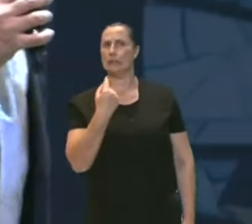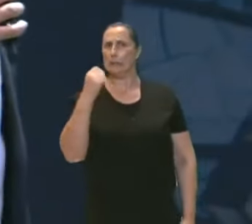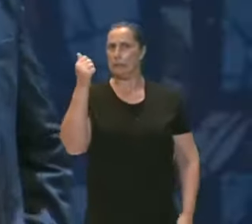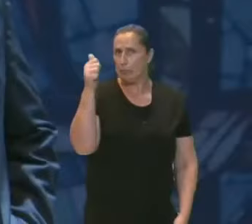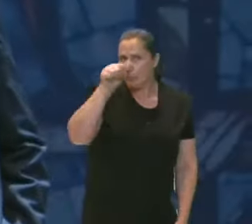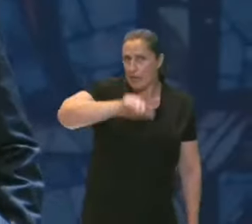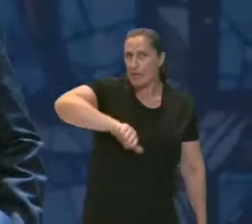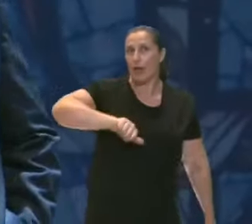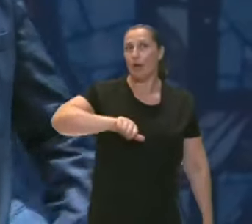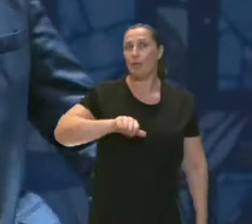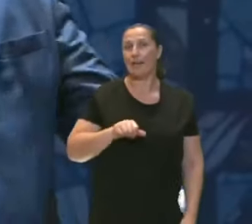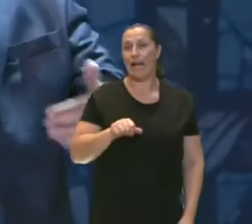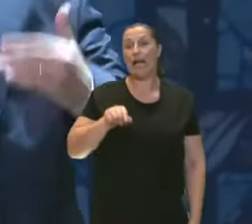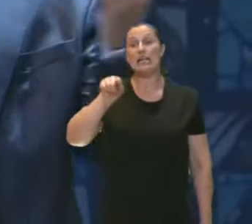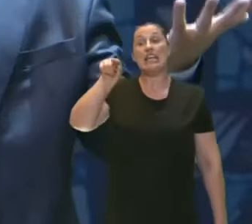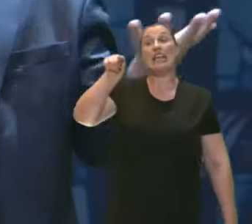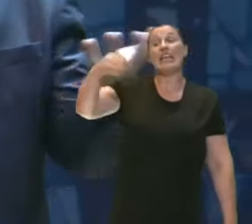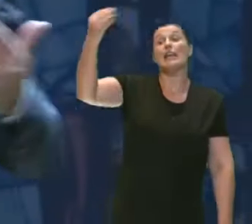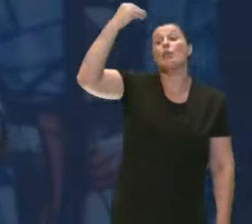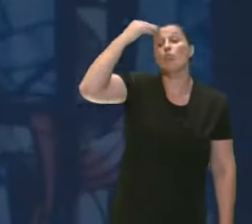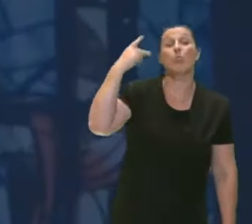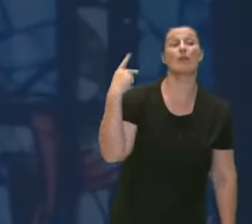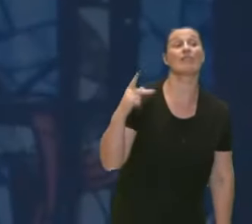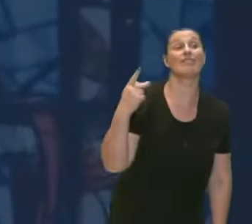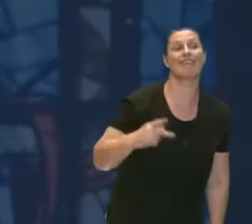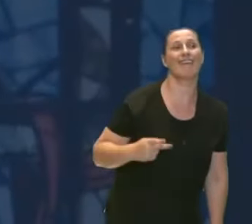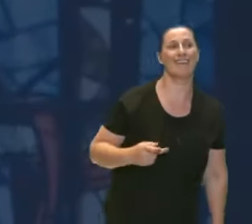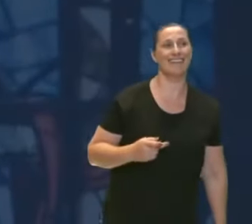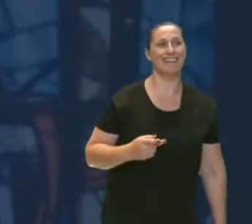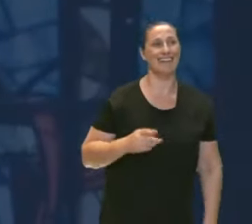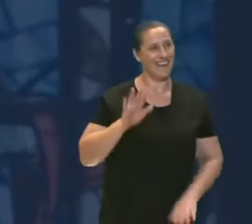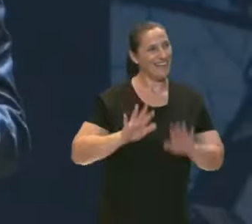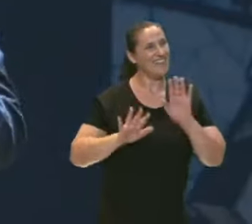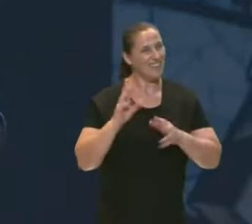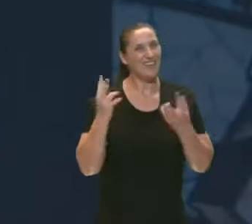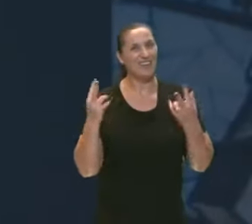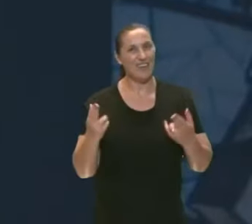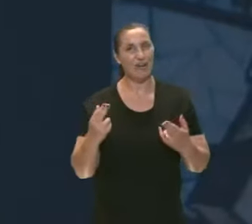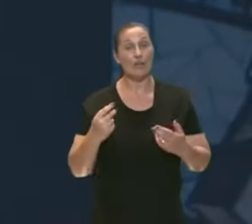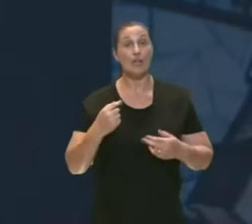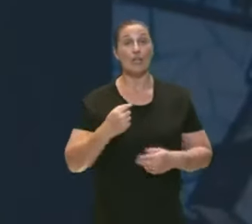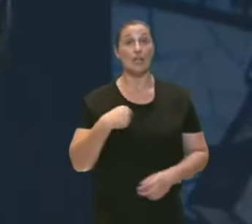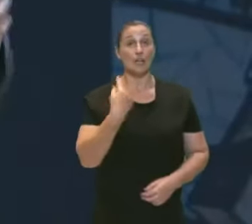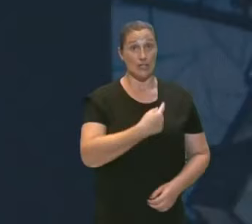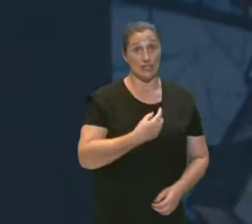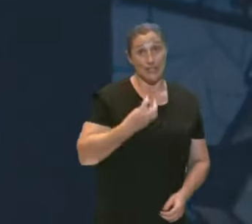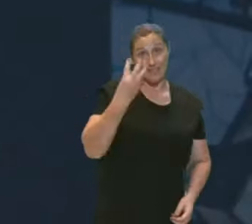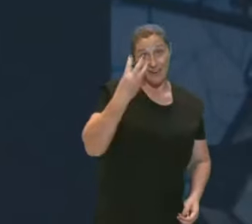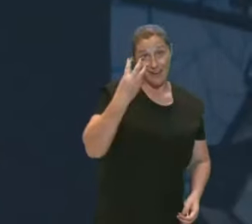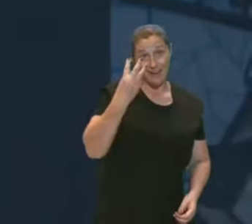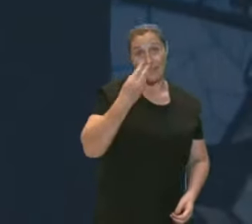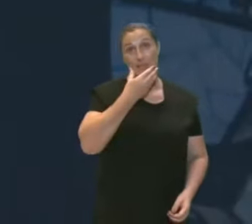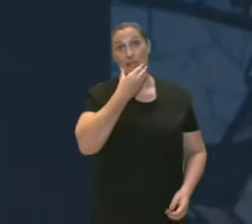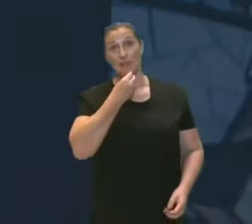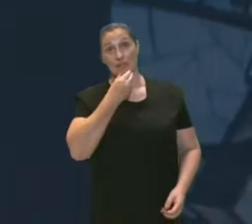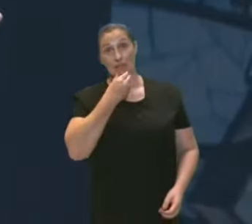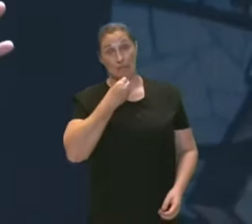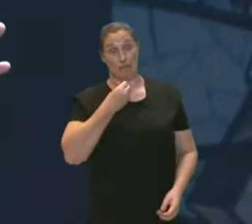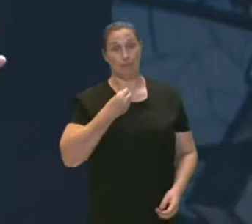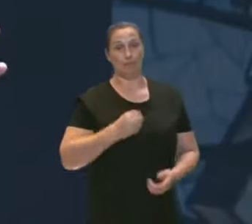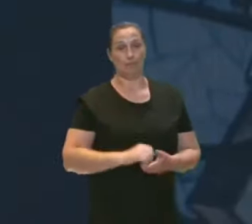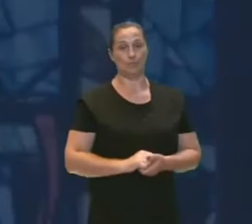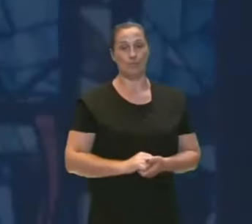outro. Eu tinha meu irmão, né? Nós somos 3 irmãos, e eu sou o mais velho, meu irmão é 6 anos mais novo, e